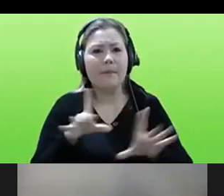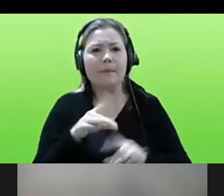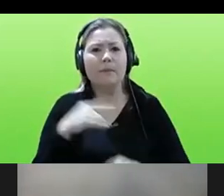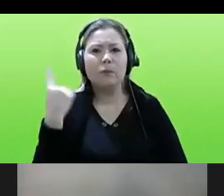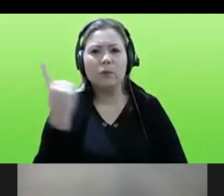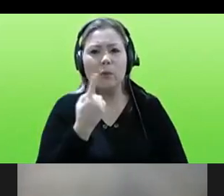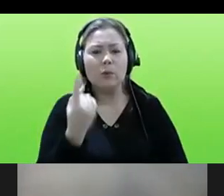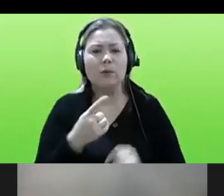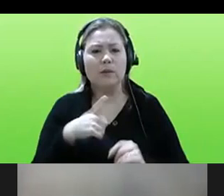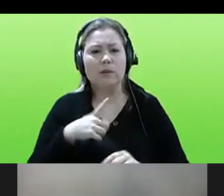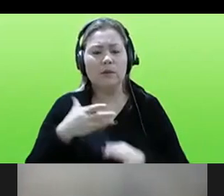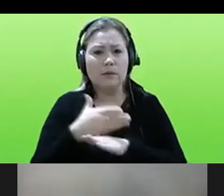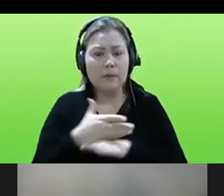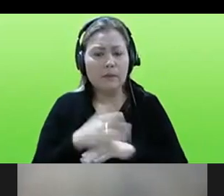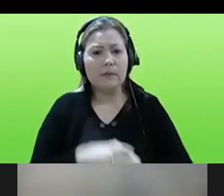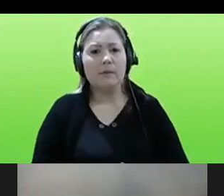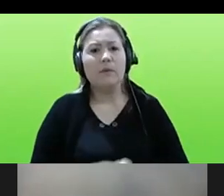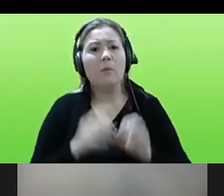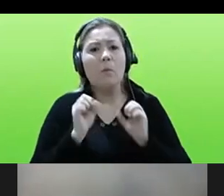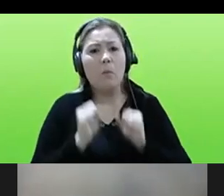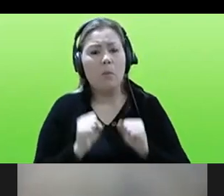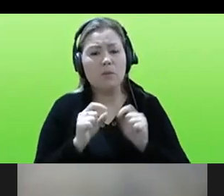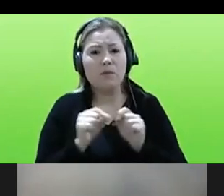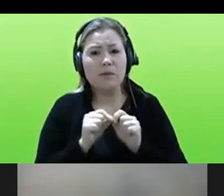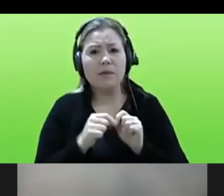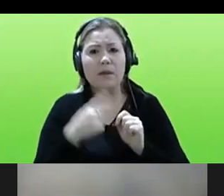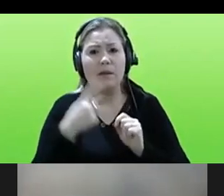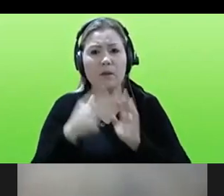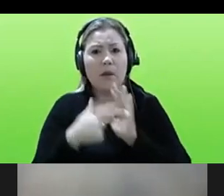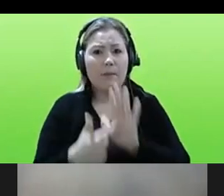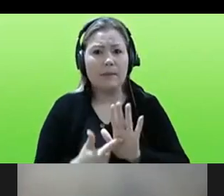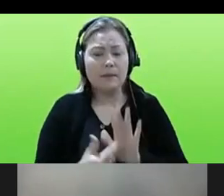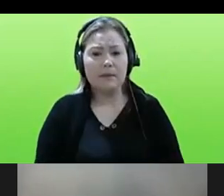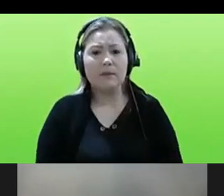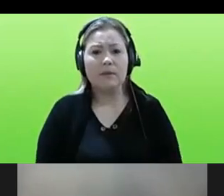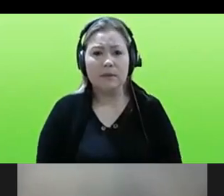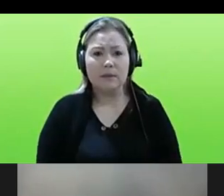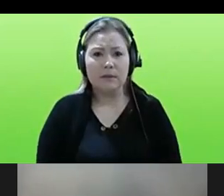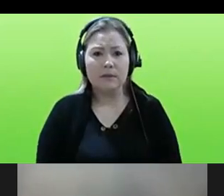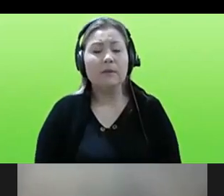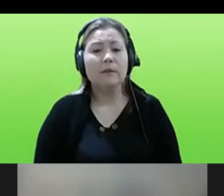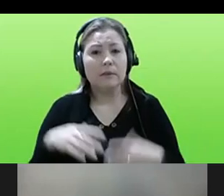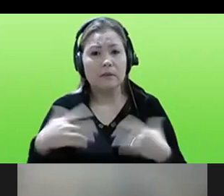todos presentes possam fazer suas apresentações. Então,